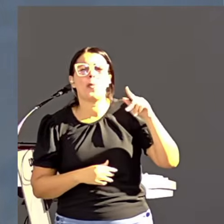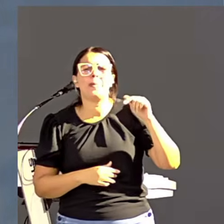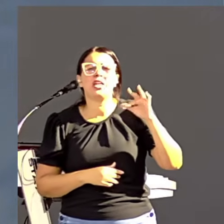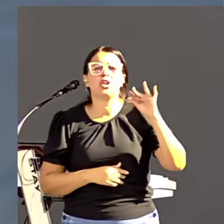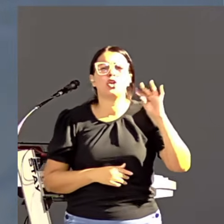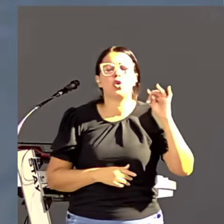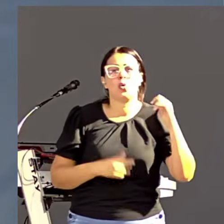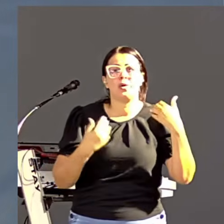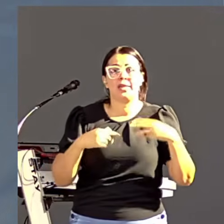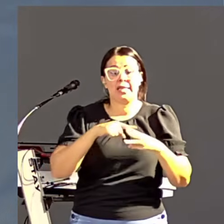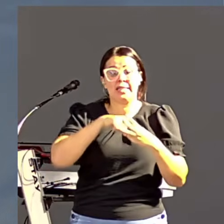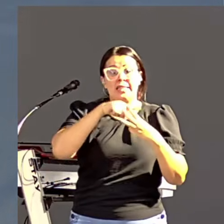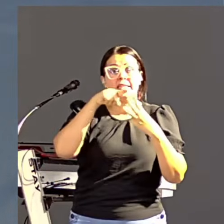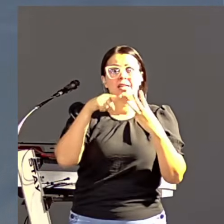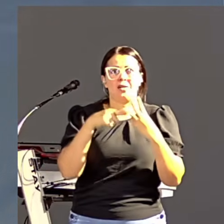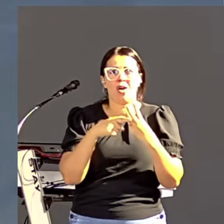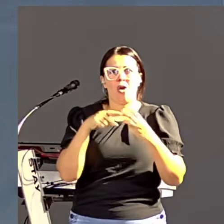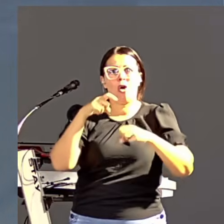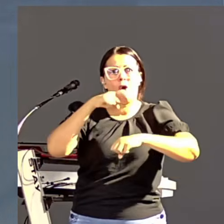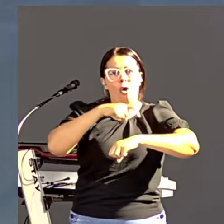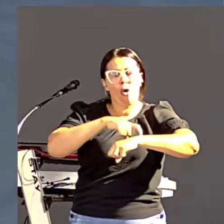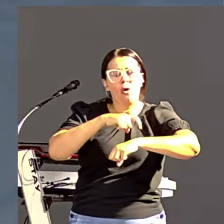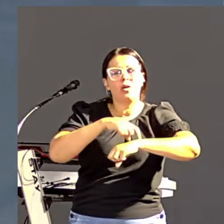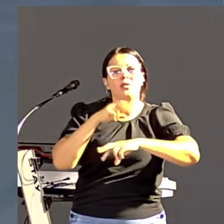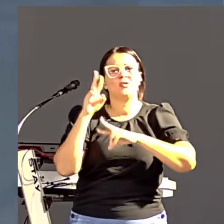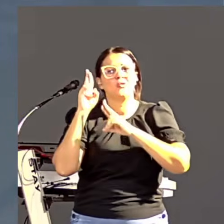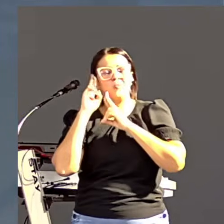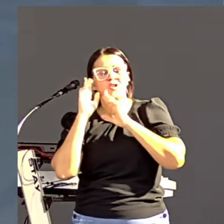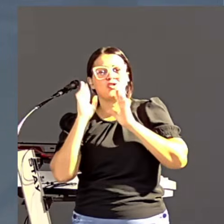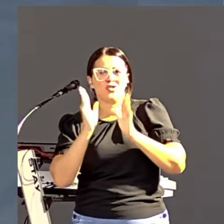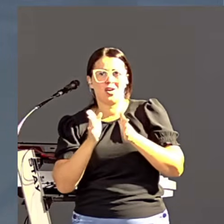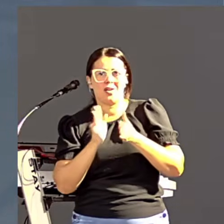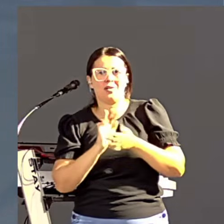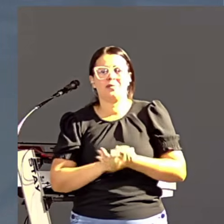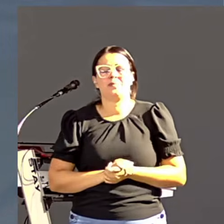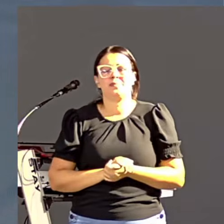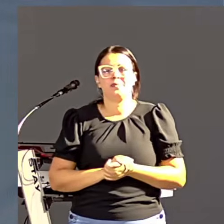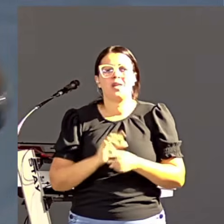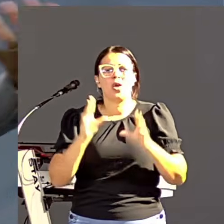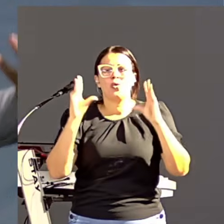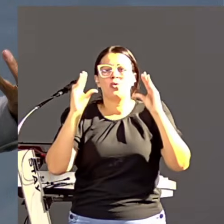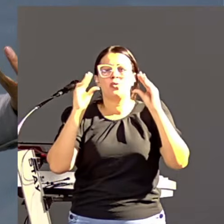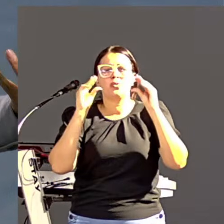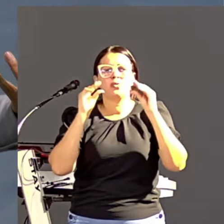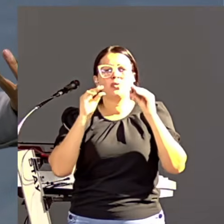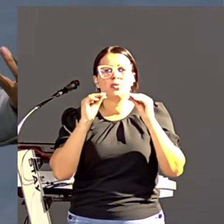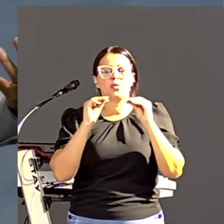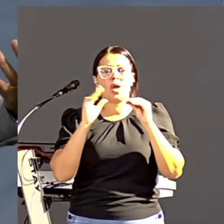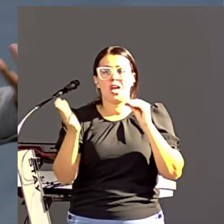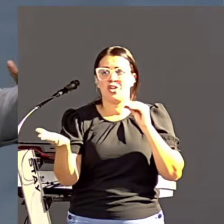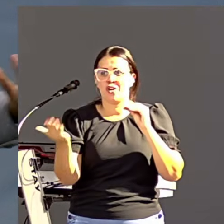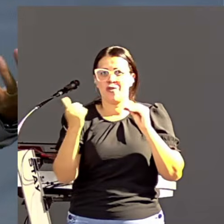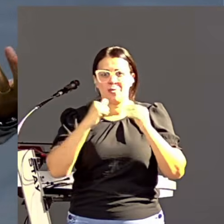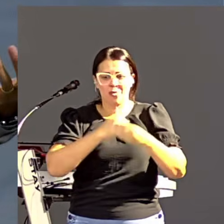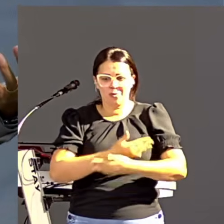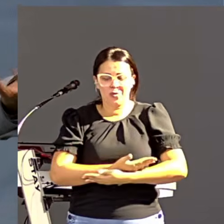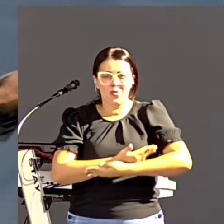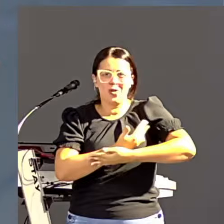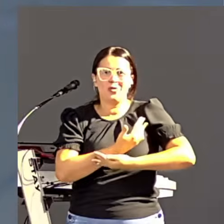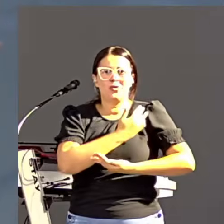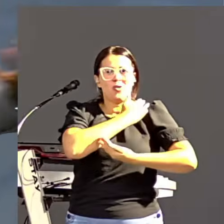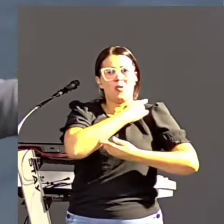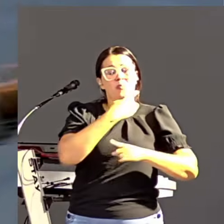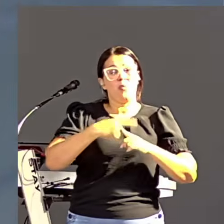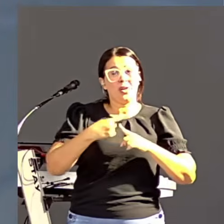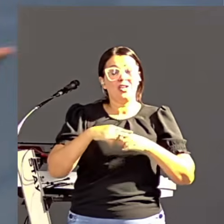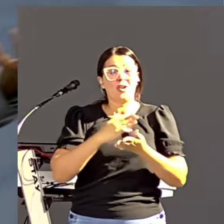Do mito é 3 palavrinhas hora de dormir. Eu já coloco aqui no smartphone, diminui a luz, ele já vem para o braço. E é interessante, né? Que